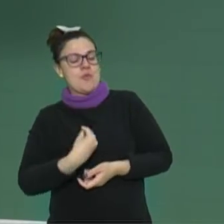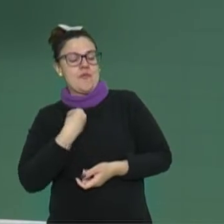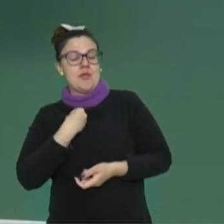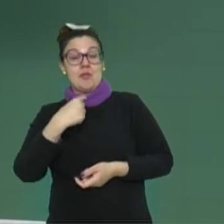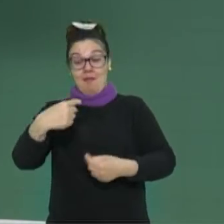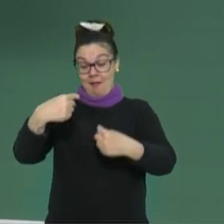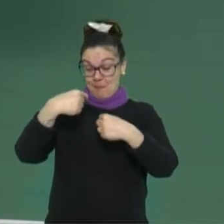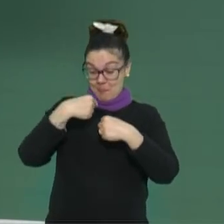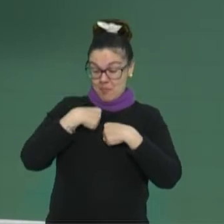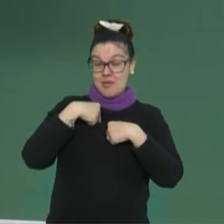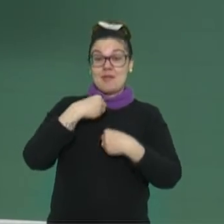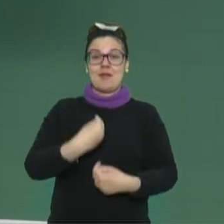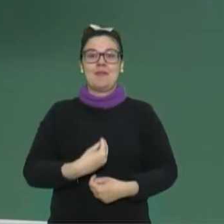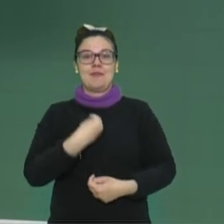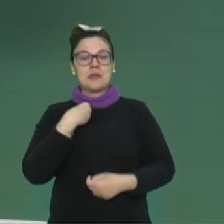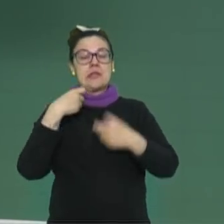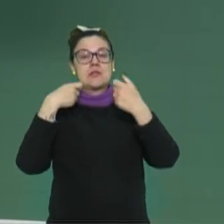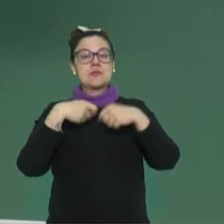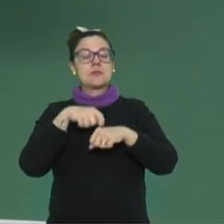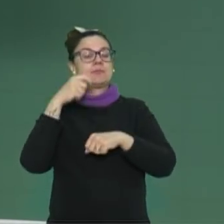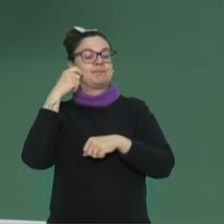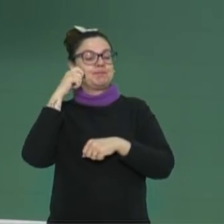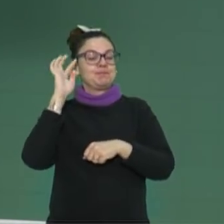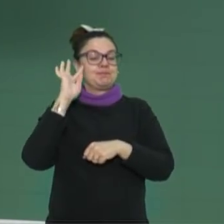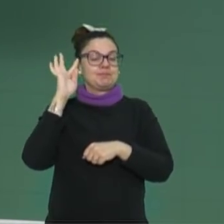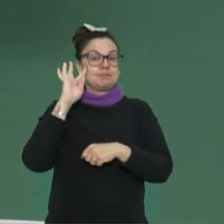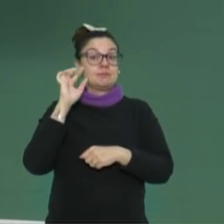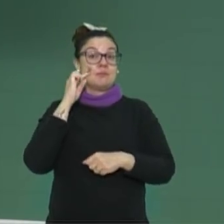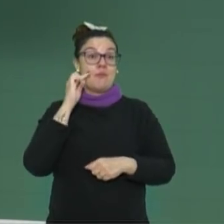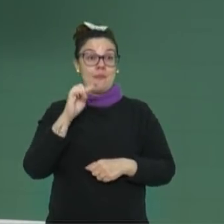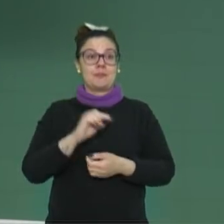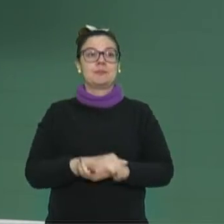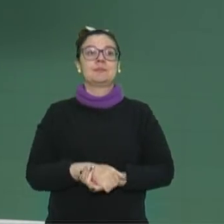minha vida, a gente precisa parar um pouquinho e refletir.